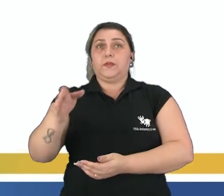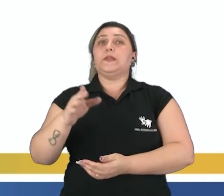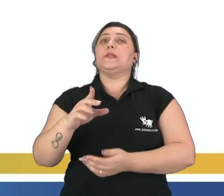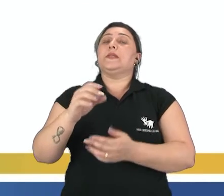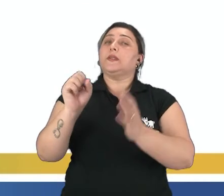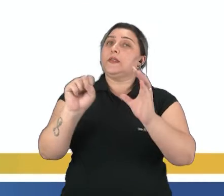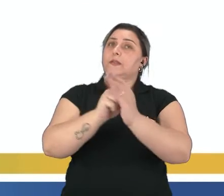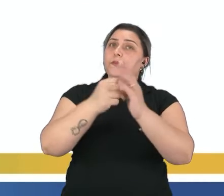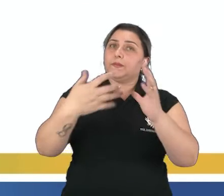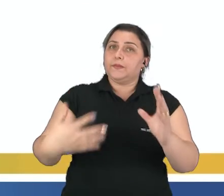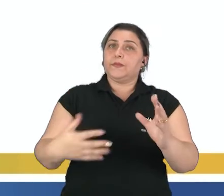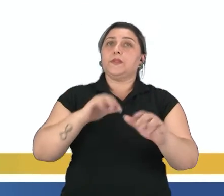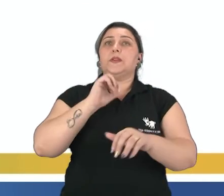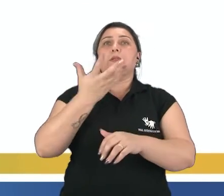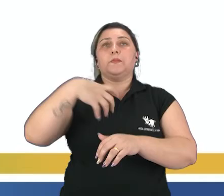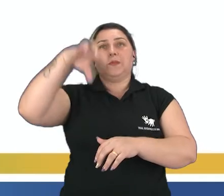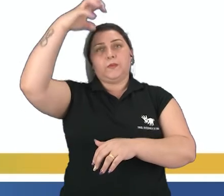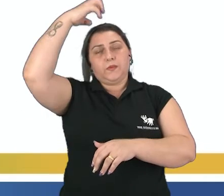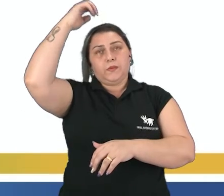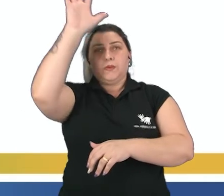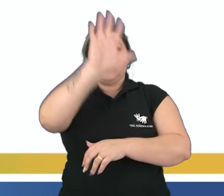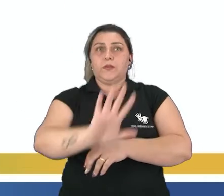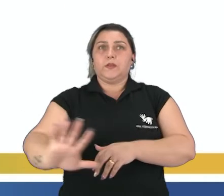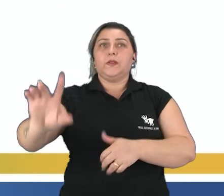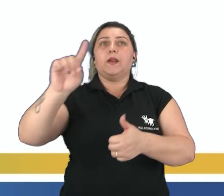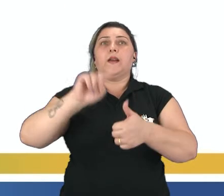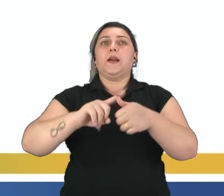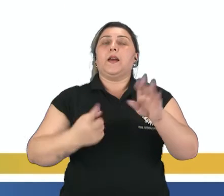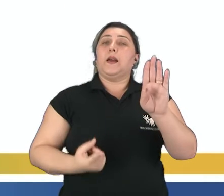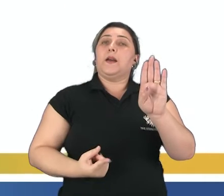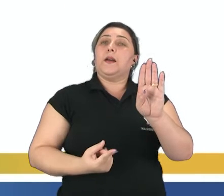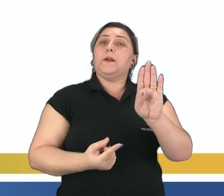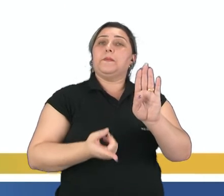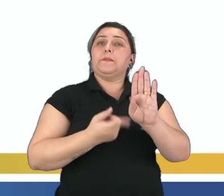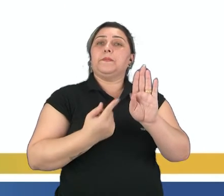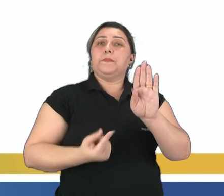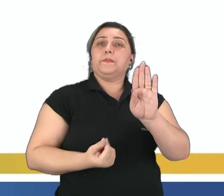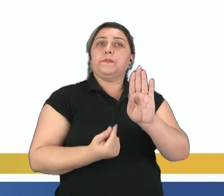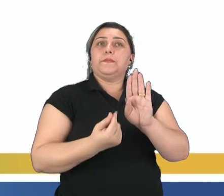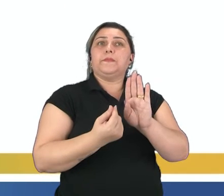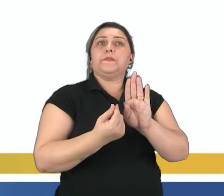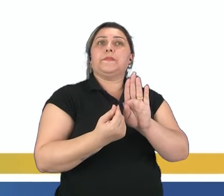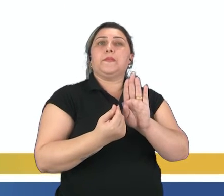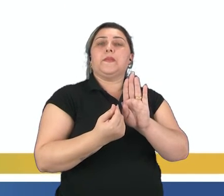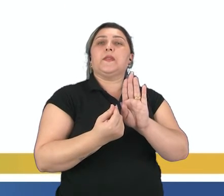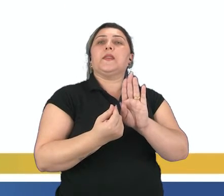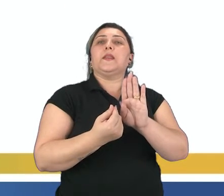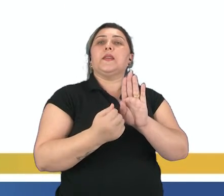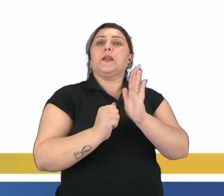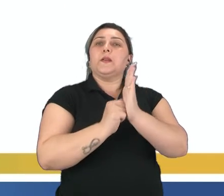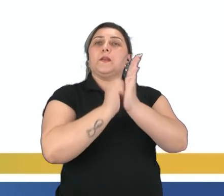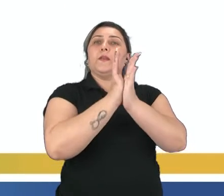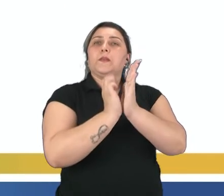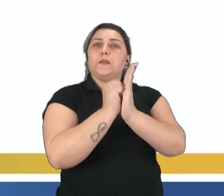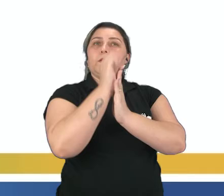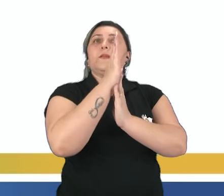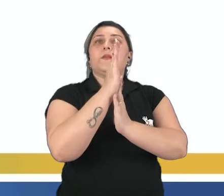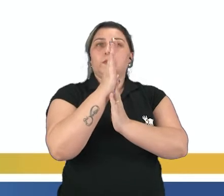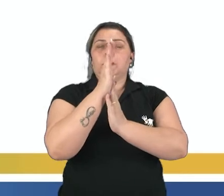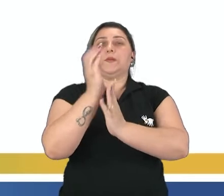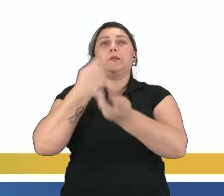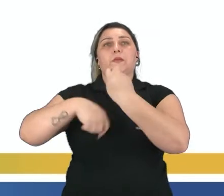que caracterizam as monarquias nacionais estão: primeiro, a burocracia administrativa, que ganhou um corpo